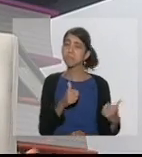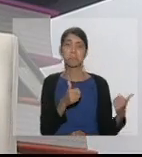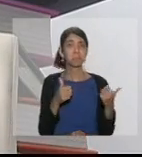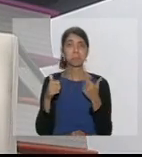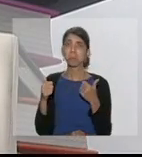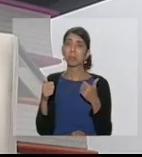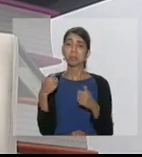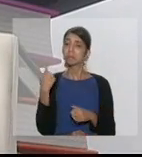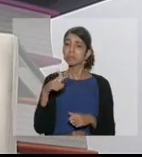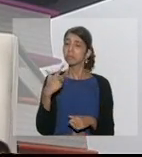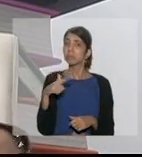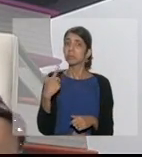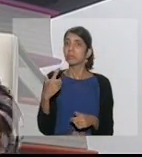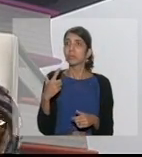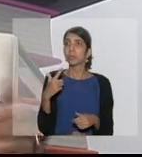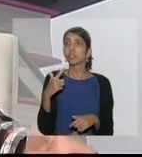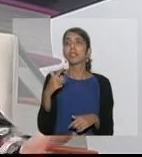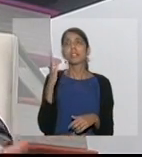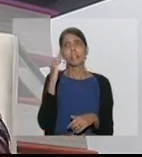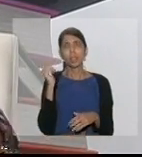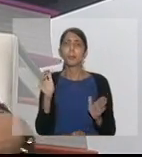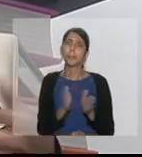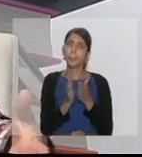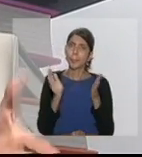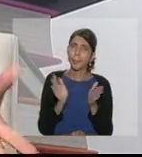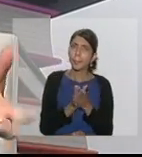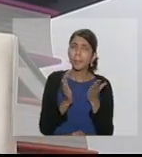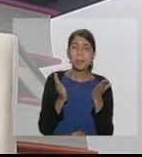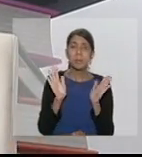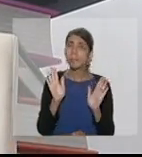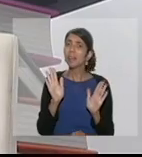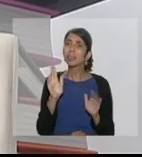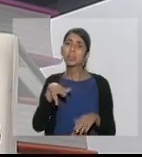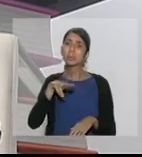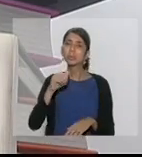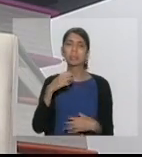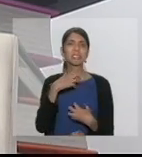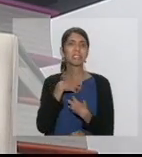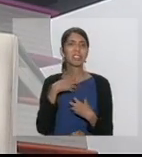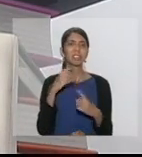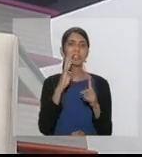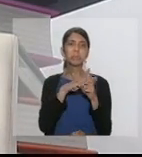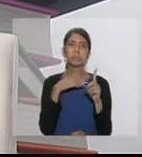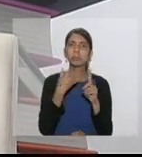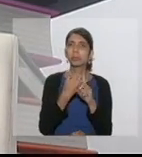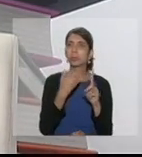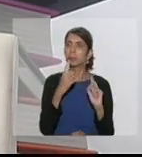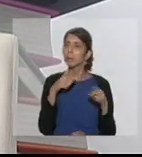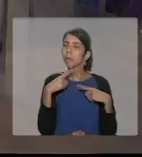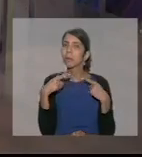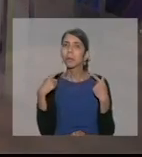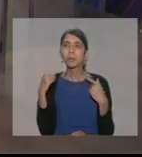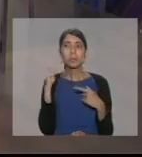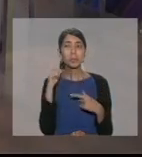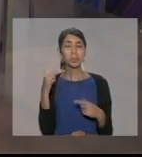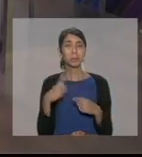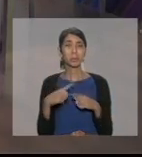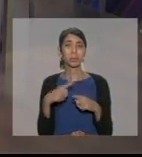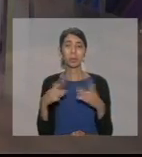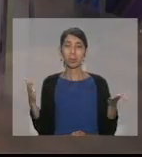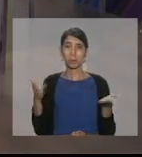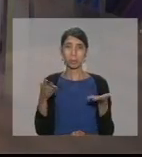não tive essa questão, mesmo sendo pobre, estudando no colégio, eu nunca senti isso, esse negócio de bullying. Eu não sei se porque